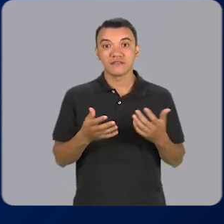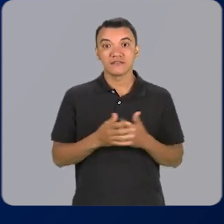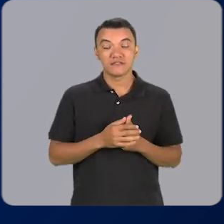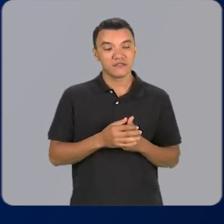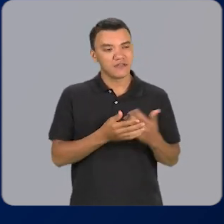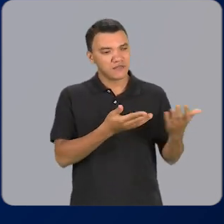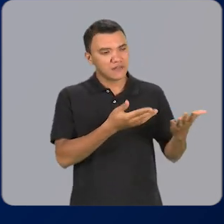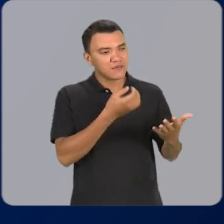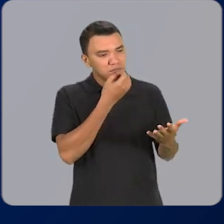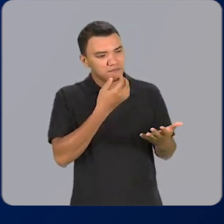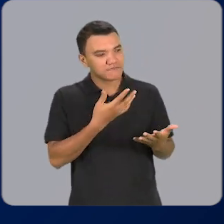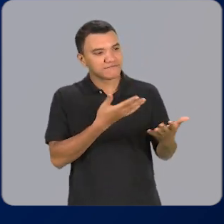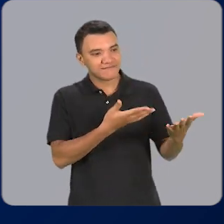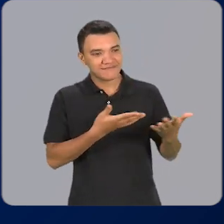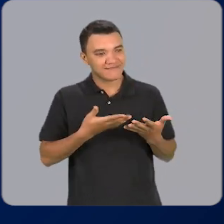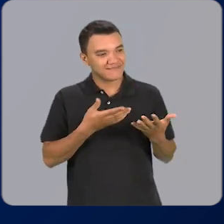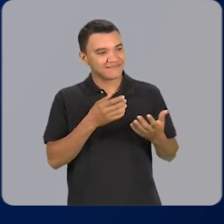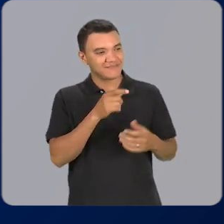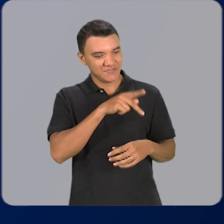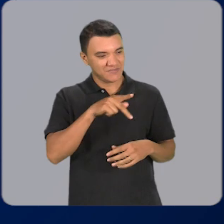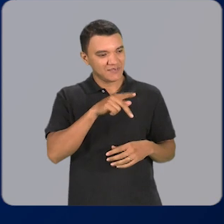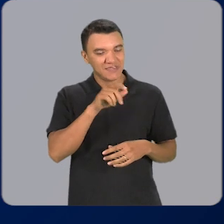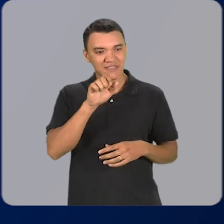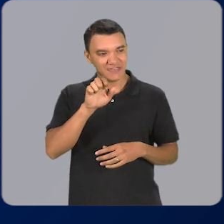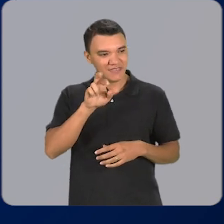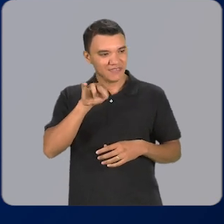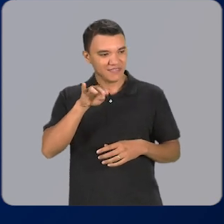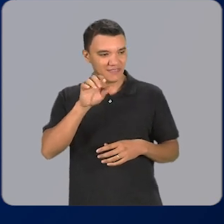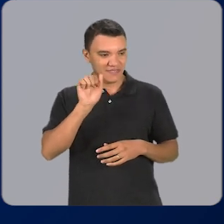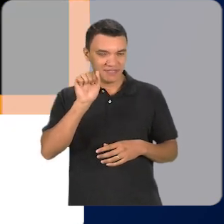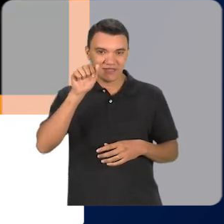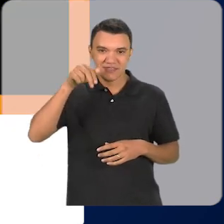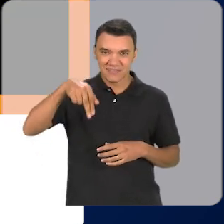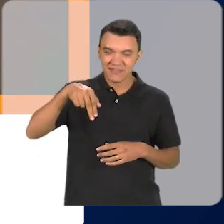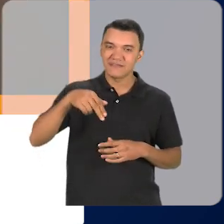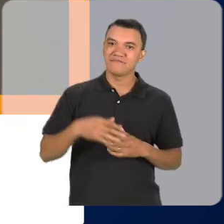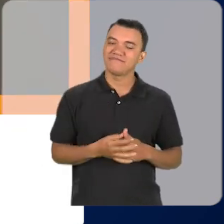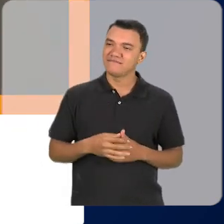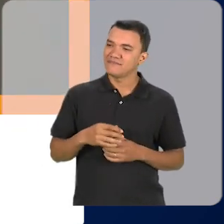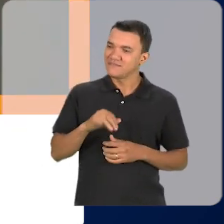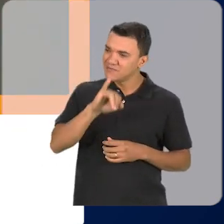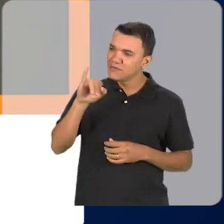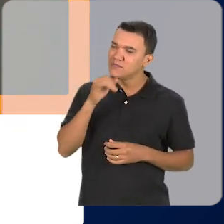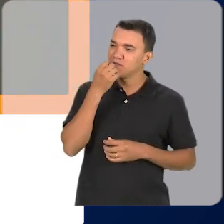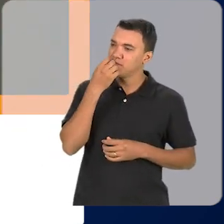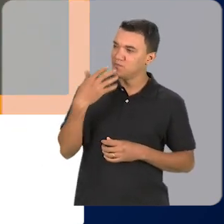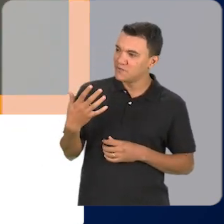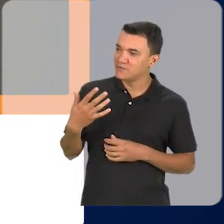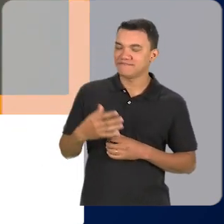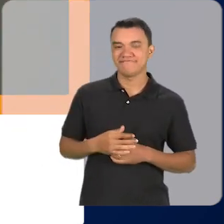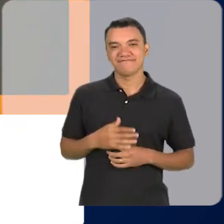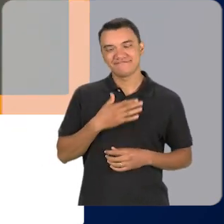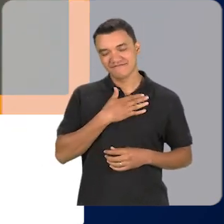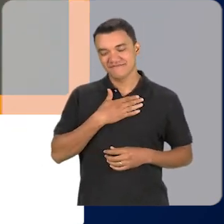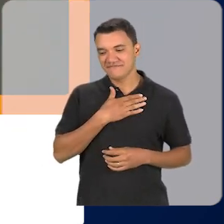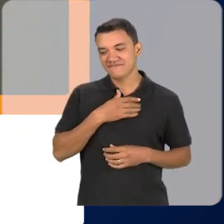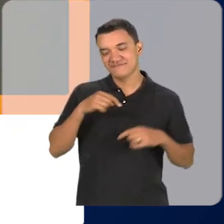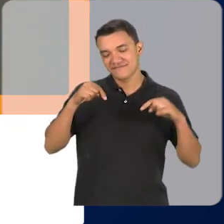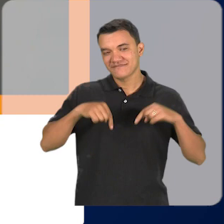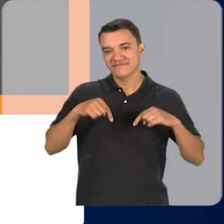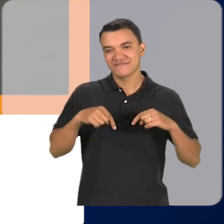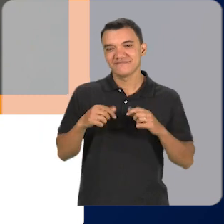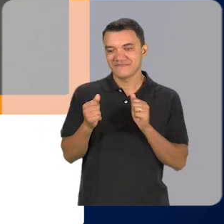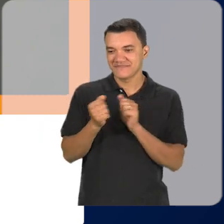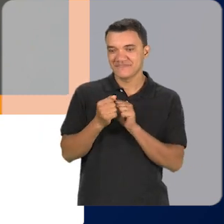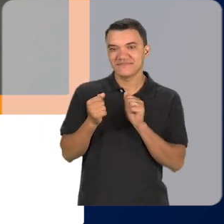Também queria dar boas-vindas aqui para a professora Eridan. Oi, professora, tudo bem? Olá, tudo bem? É um prazer estar aqui